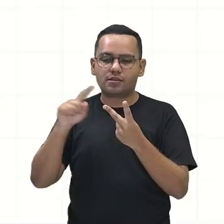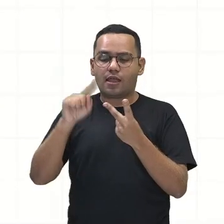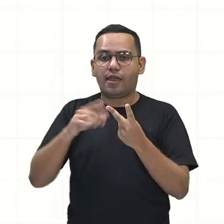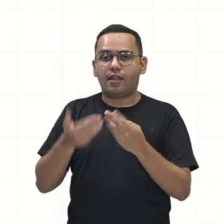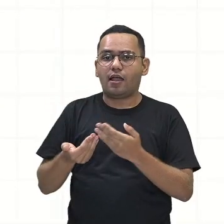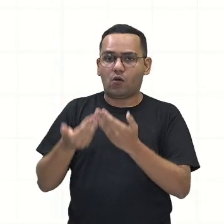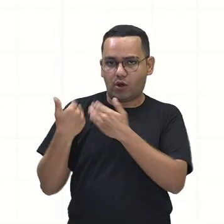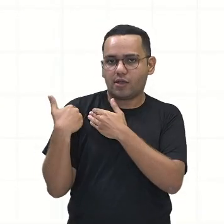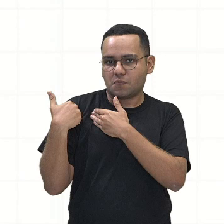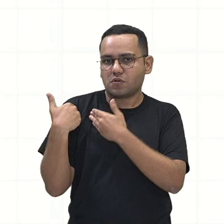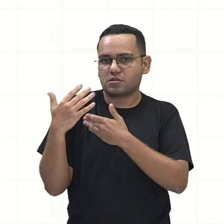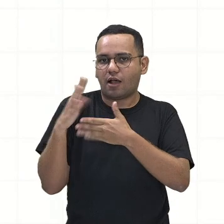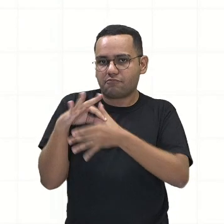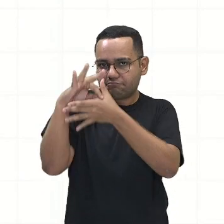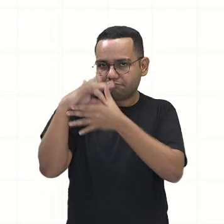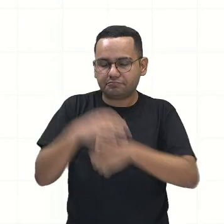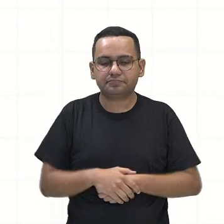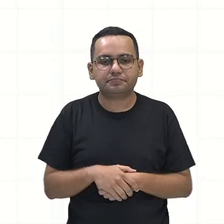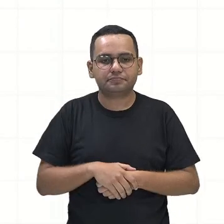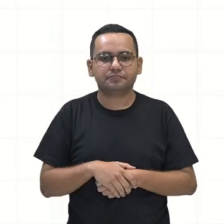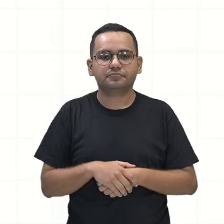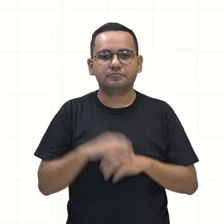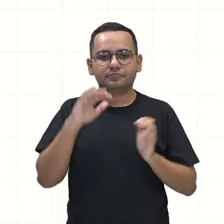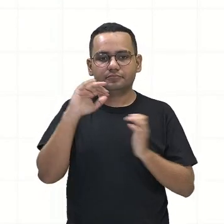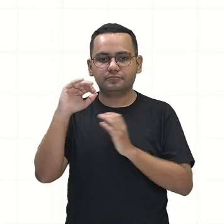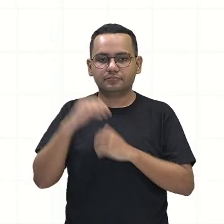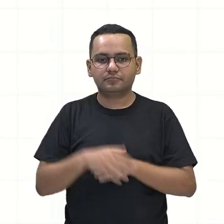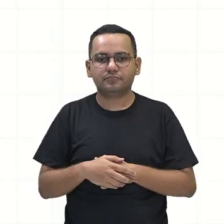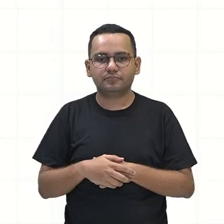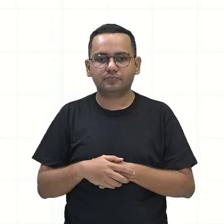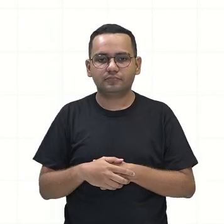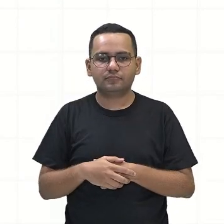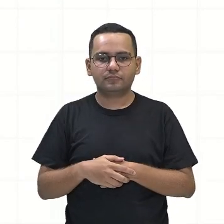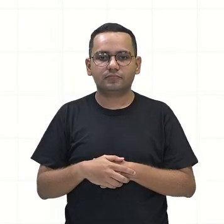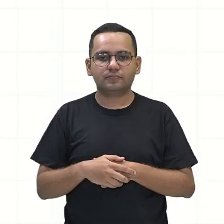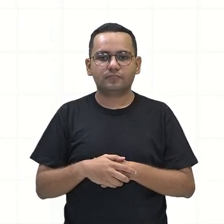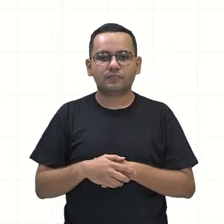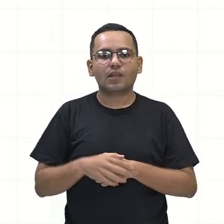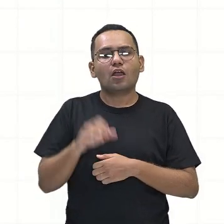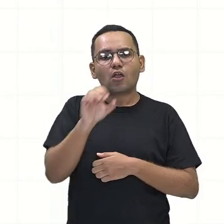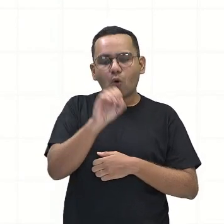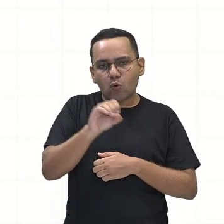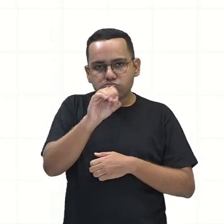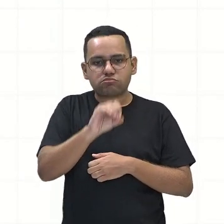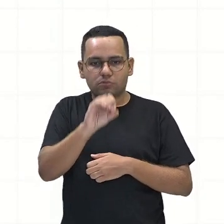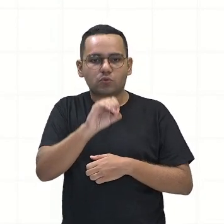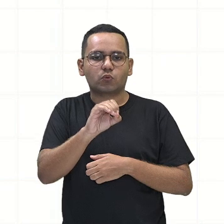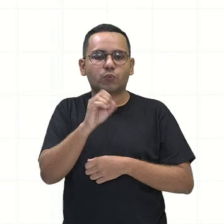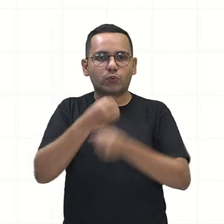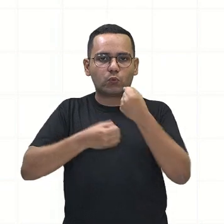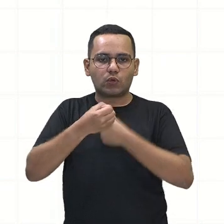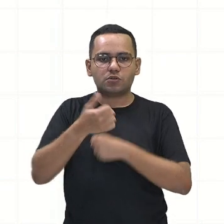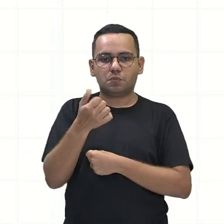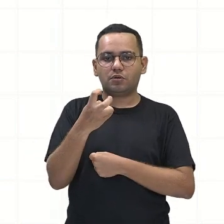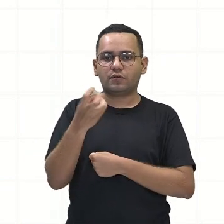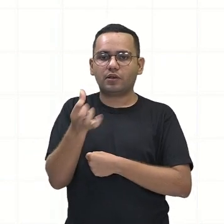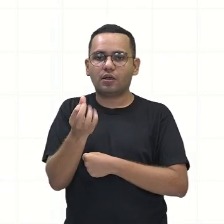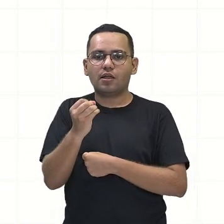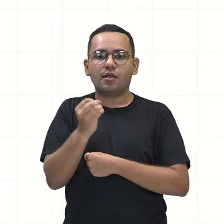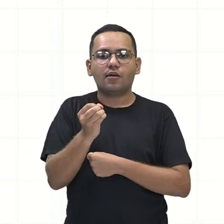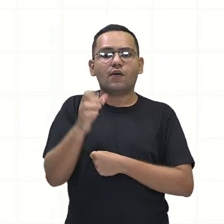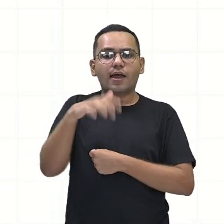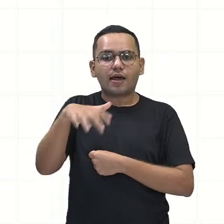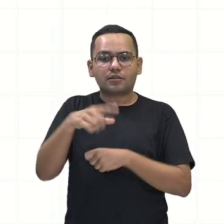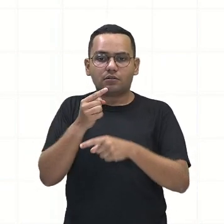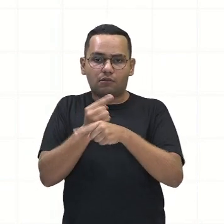da expedição. Em outubro de 1560, a expedição alcançou o Maranhão. Em seguida,